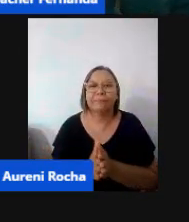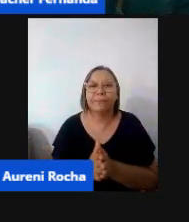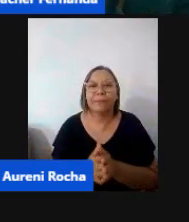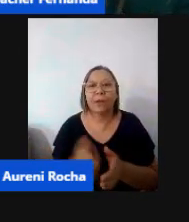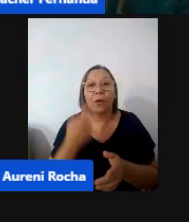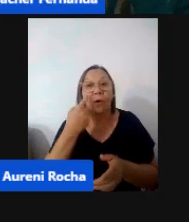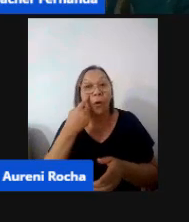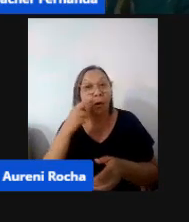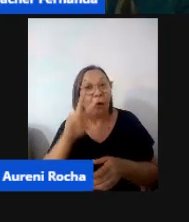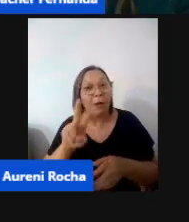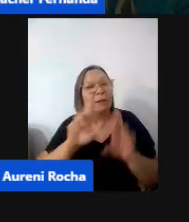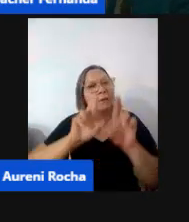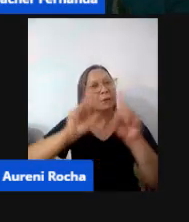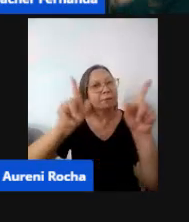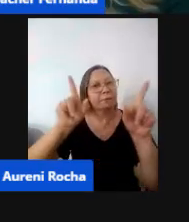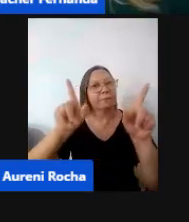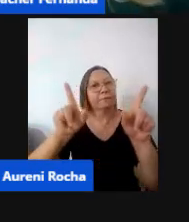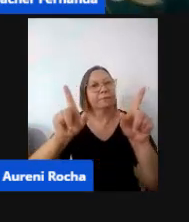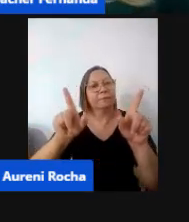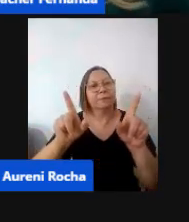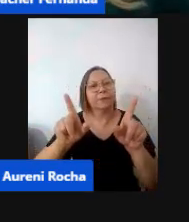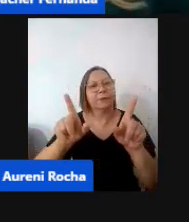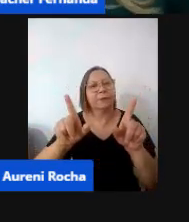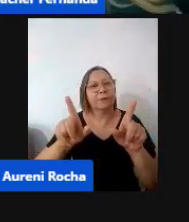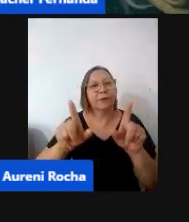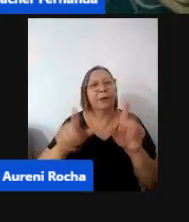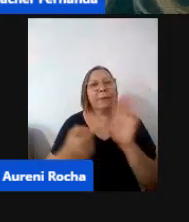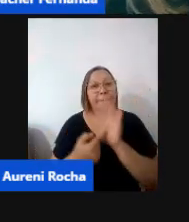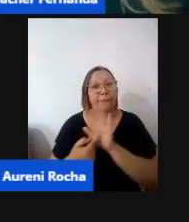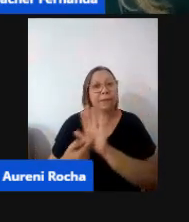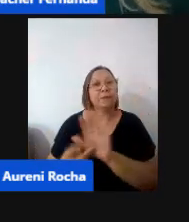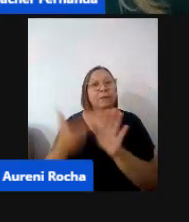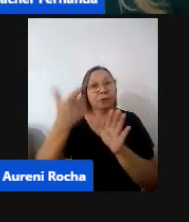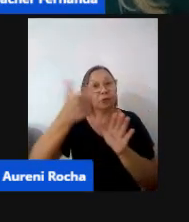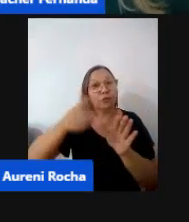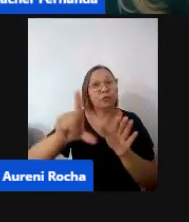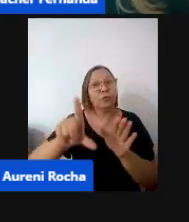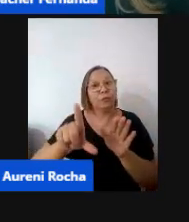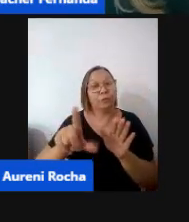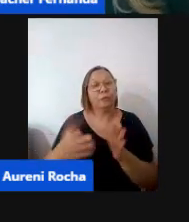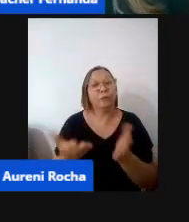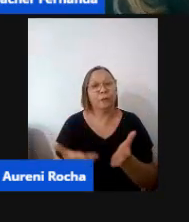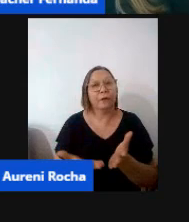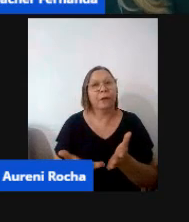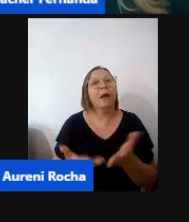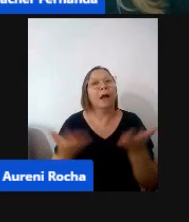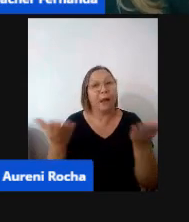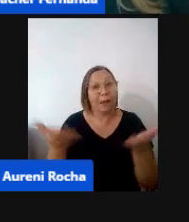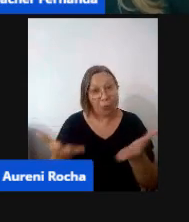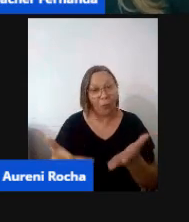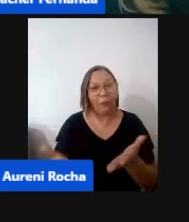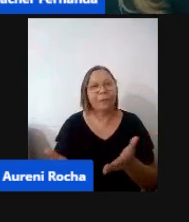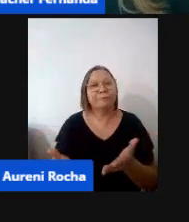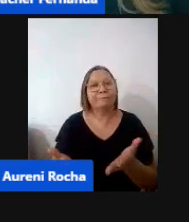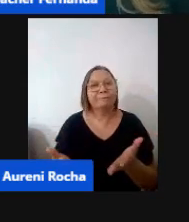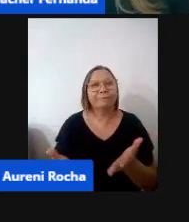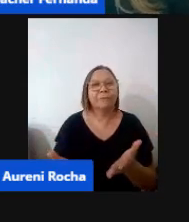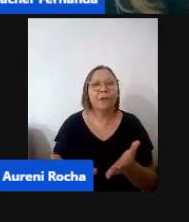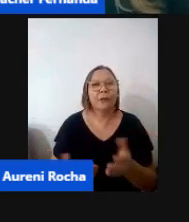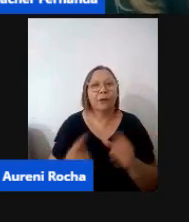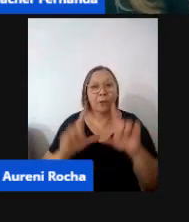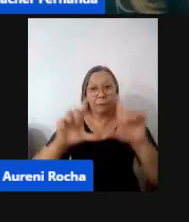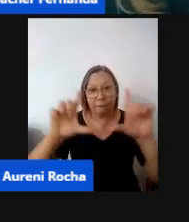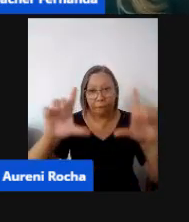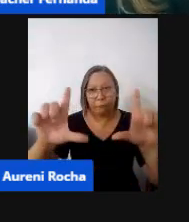dessa fonte. Apresentando novamente, ó, aí sim, não é? Fundo